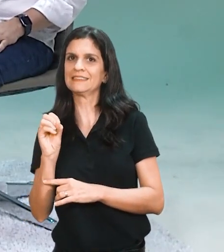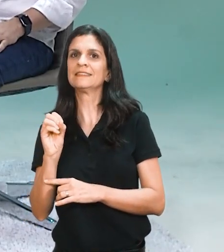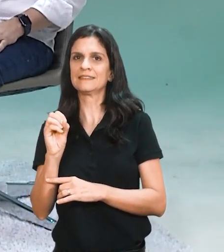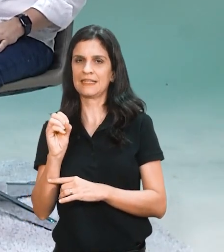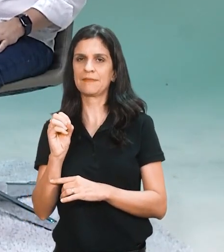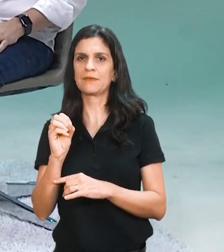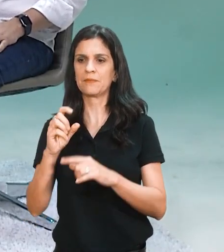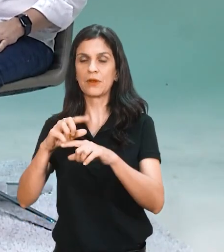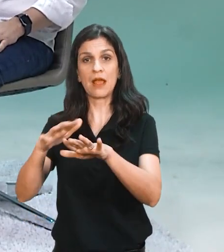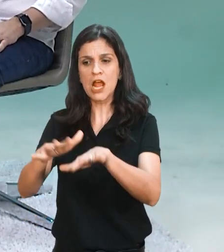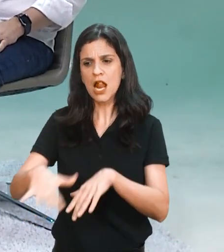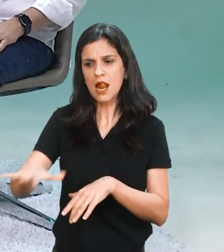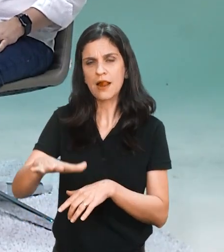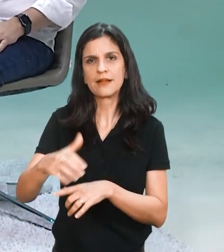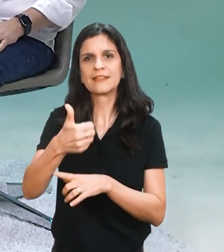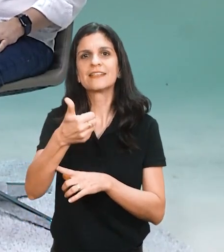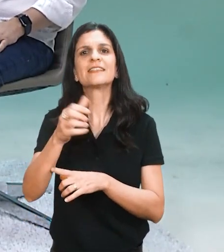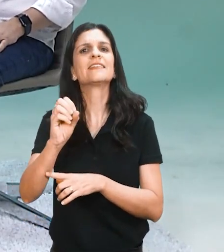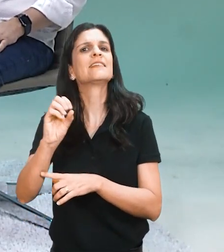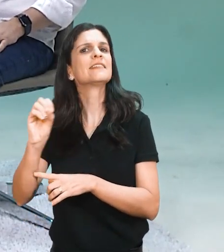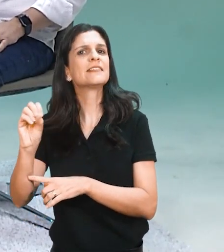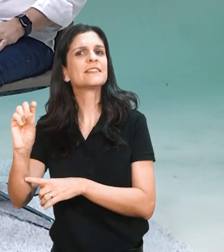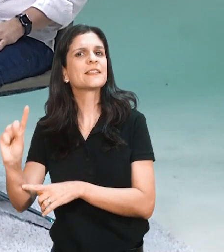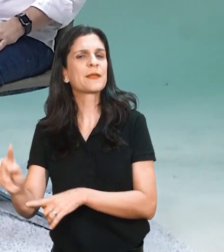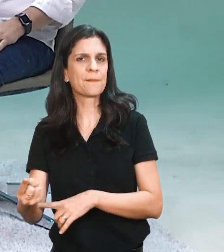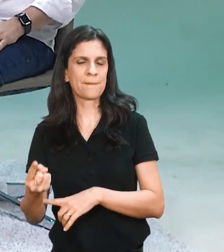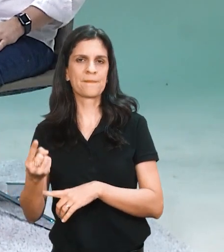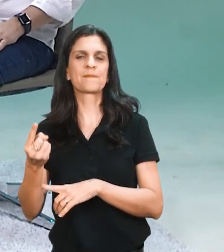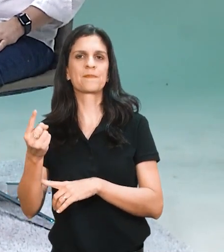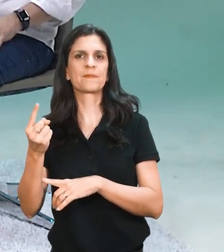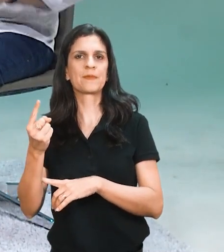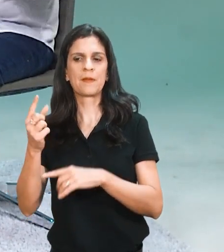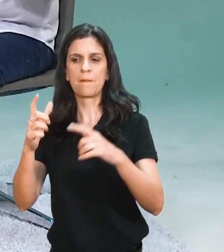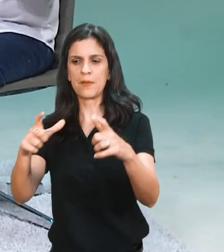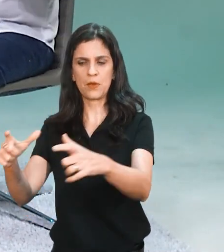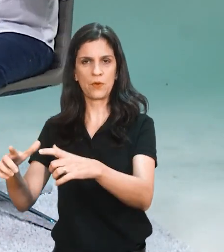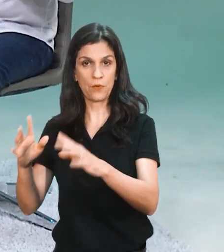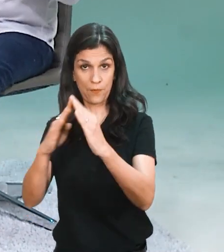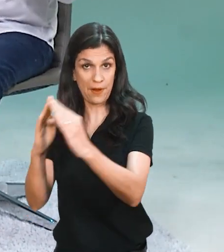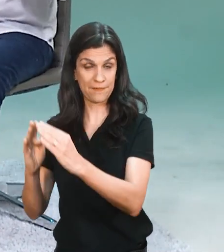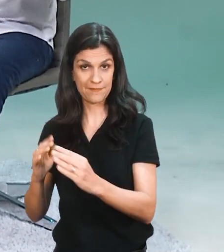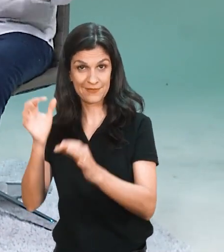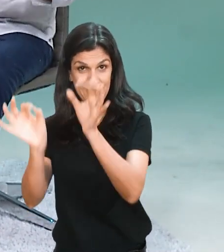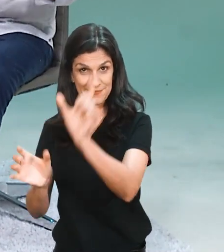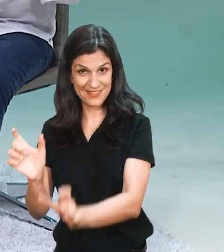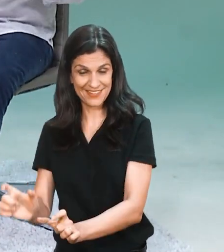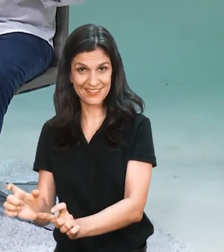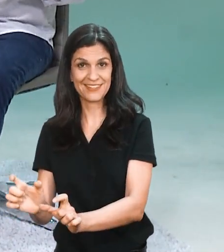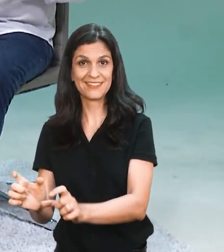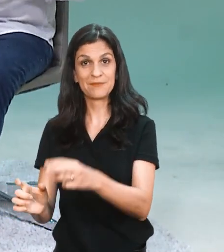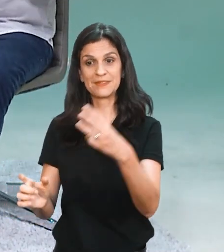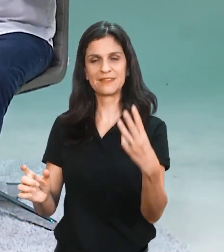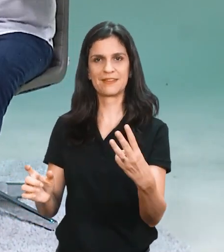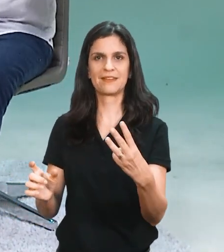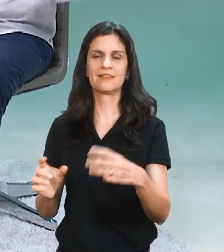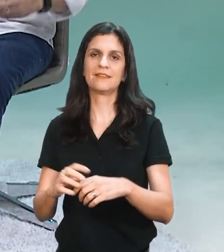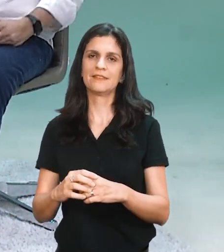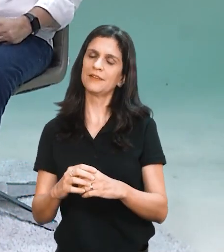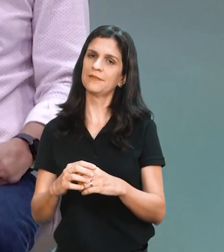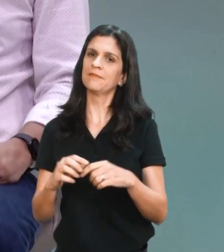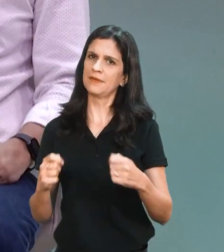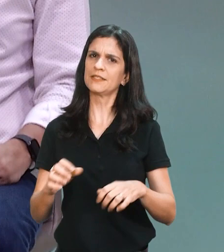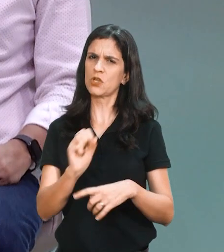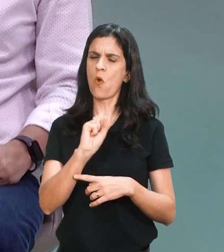cada 100 mil habitantes você tem que ter um conselho. Mas se aumentar esses 3, acredito que a gente já avança